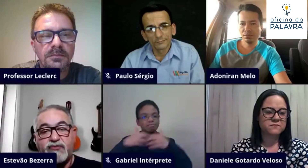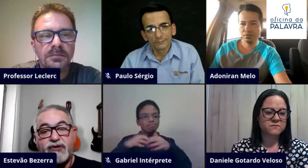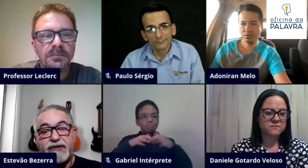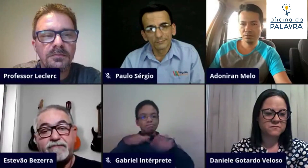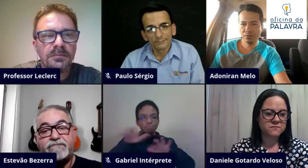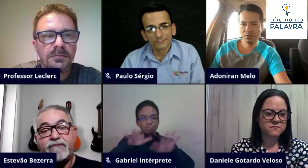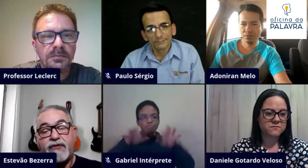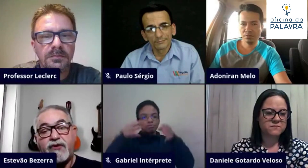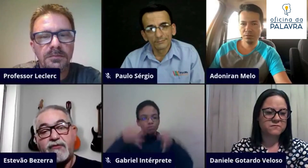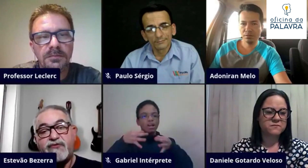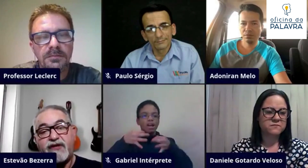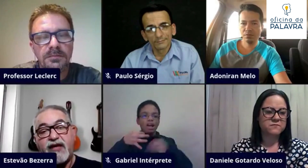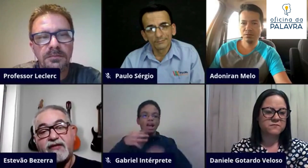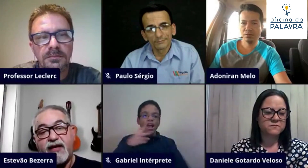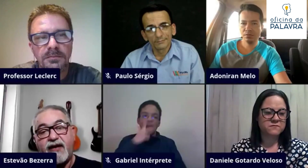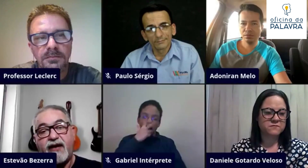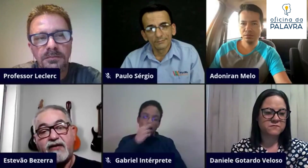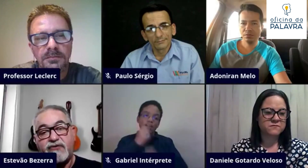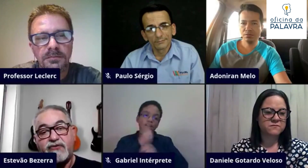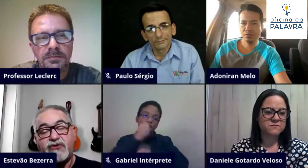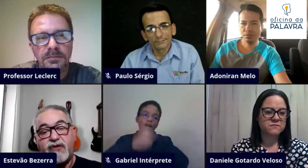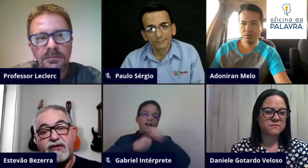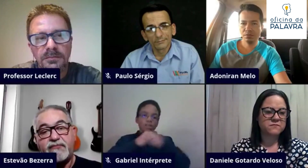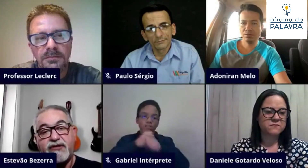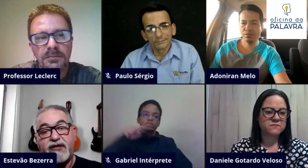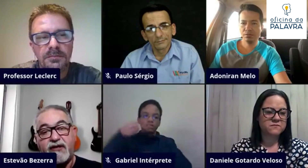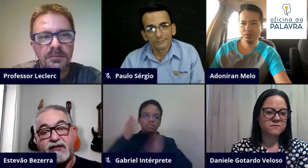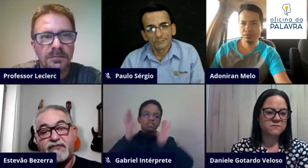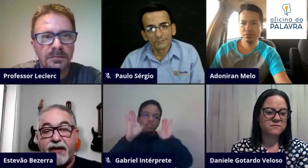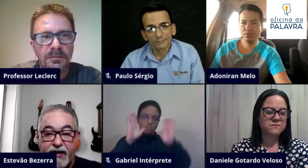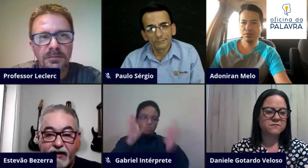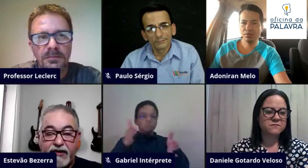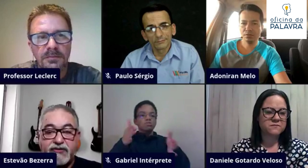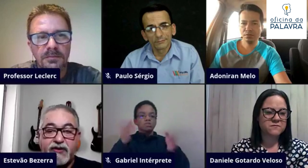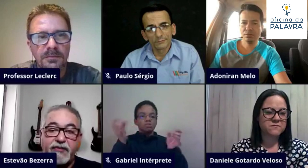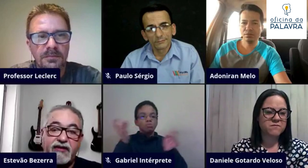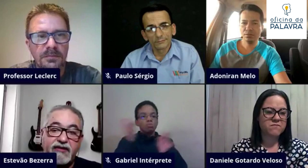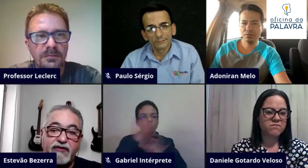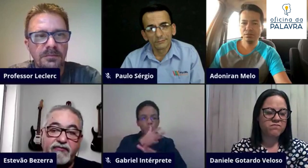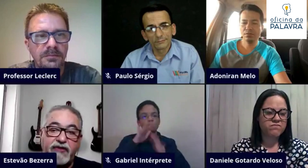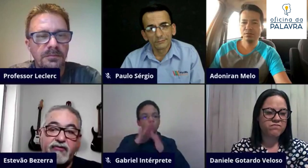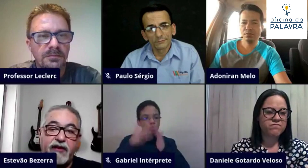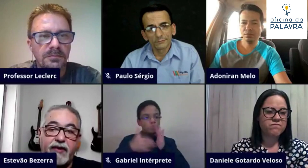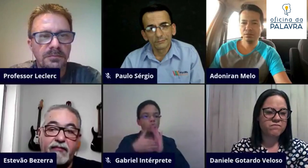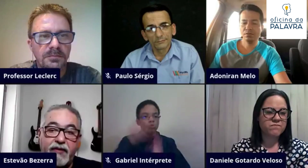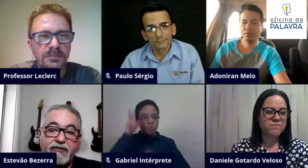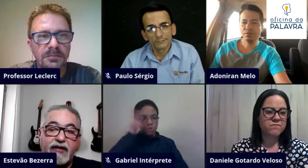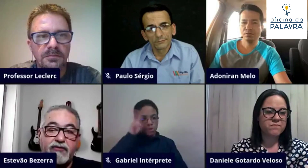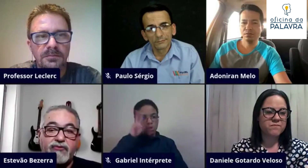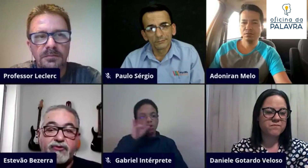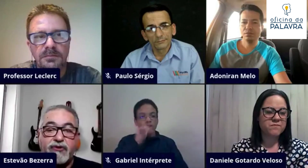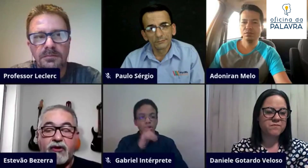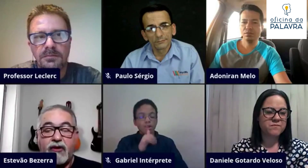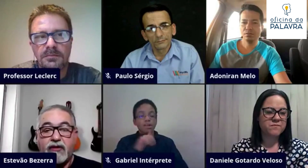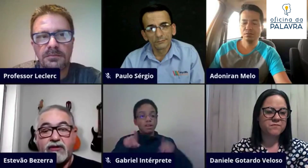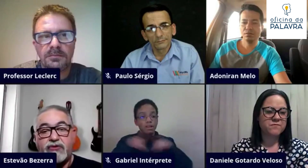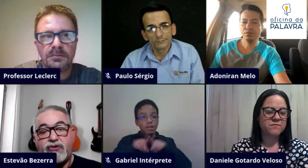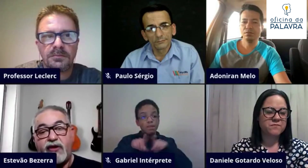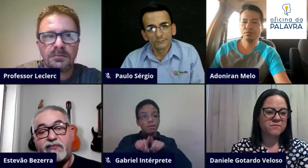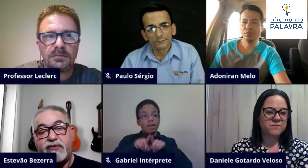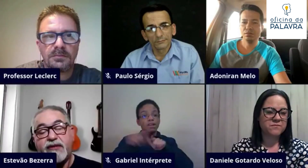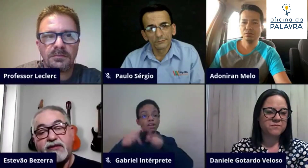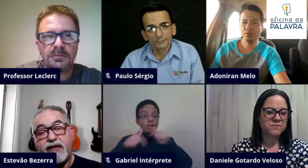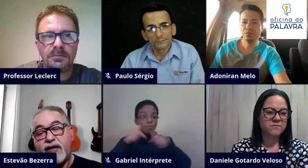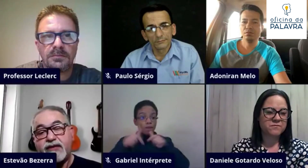até o próximo ano nós vamos finalizar as 8 histórias para as crianças. Paralelo a isso, também está sendo feito um trabalho para os adultos, que